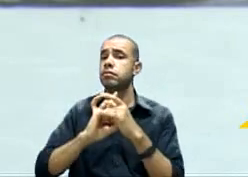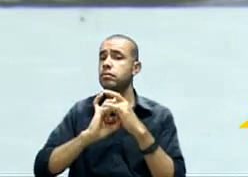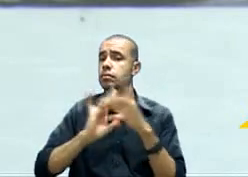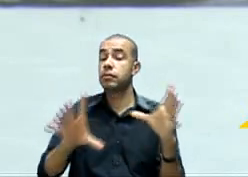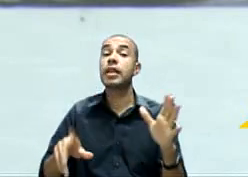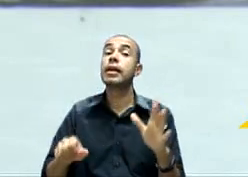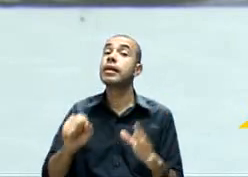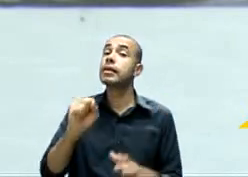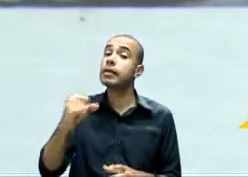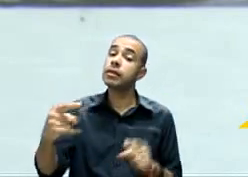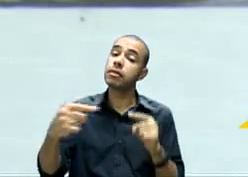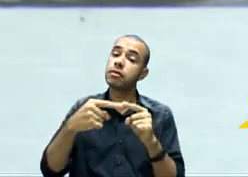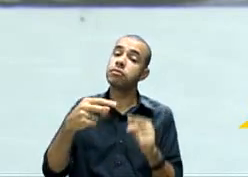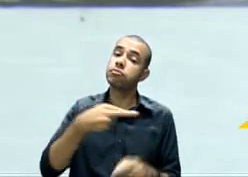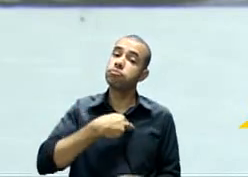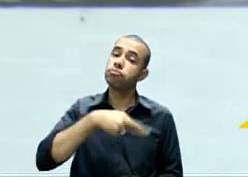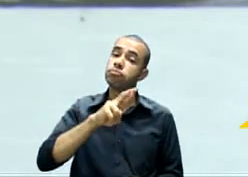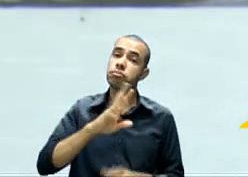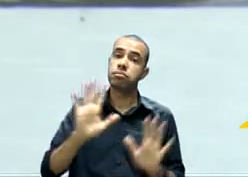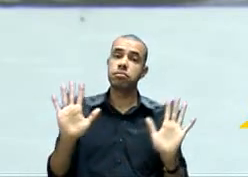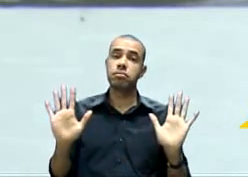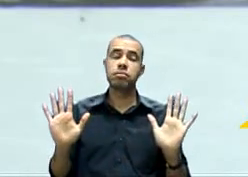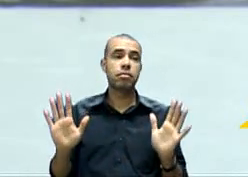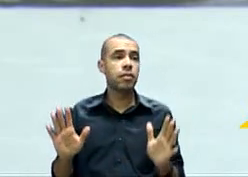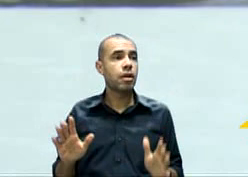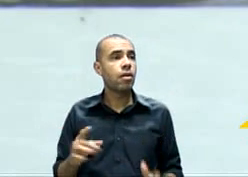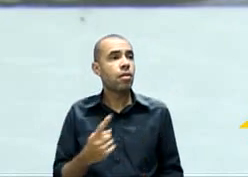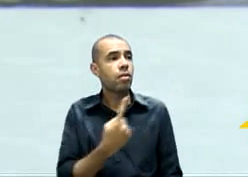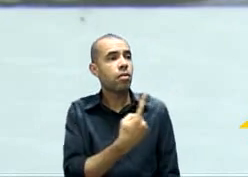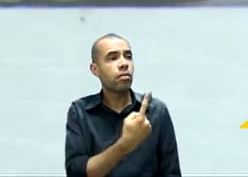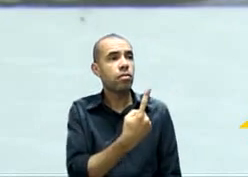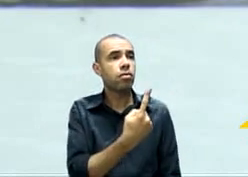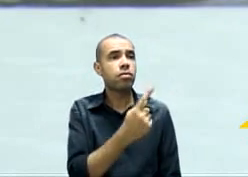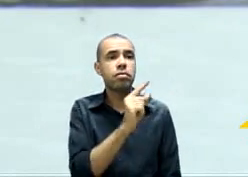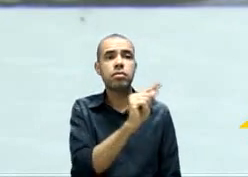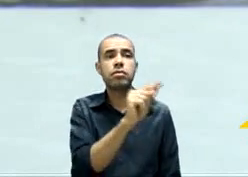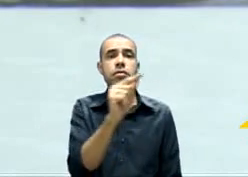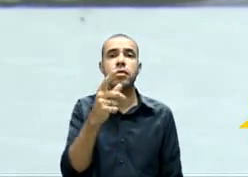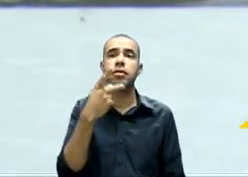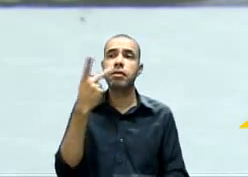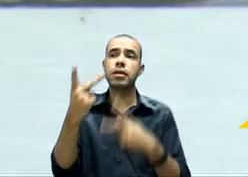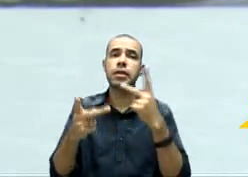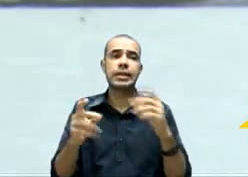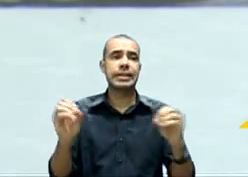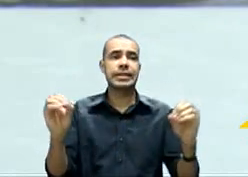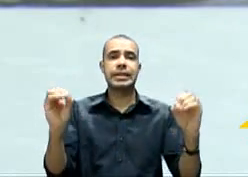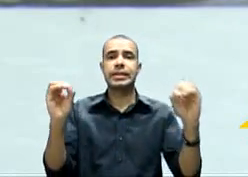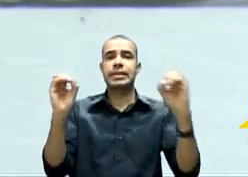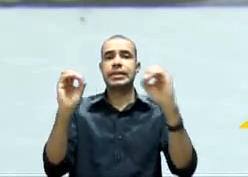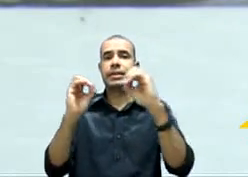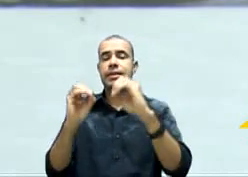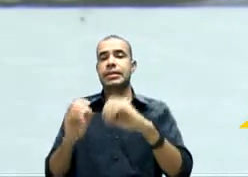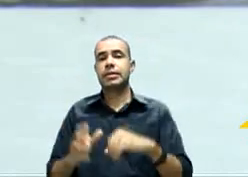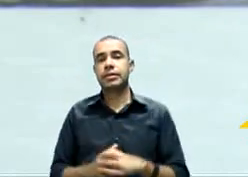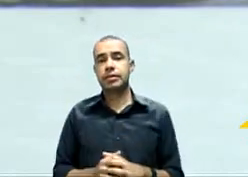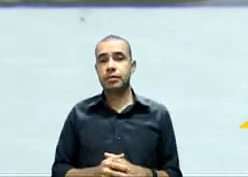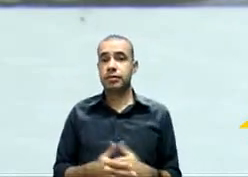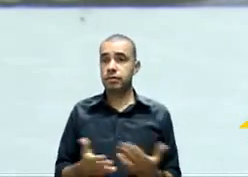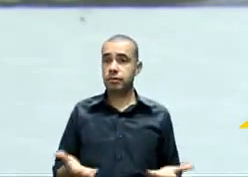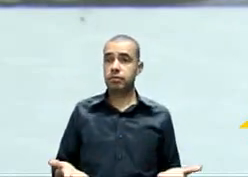vejo ninguém, eu não ouvi uma palavra. Então, está aqui aquele que foi chamado